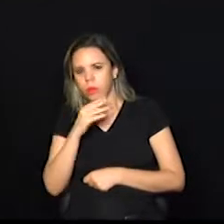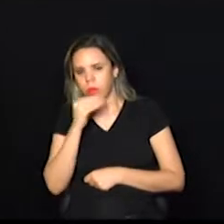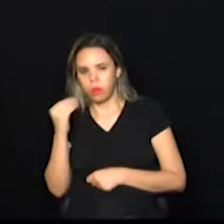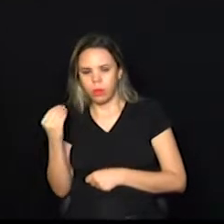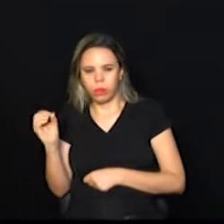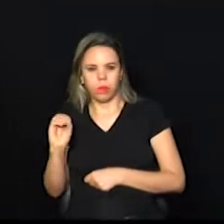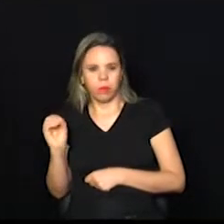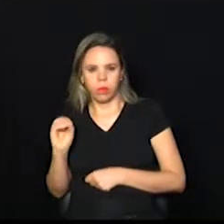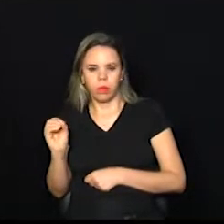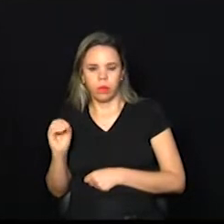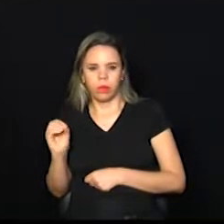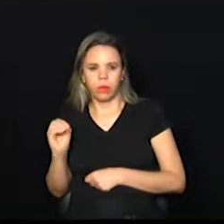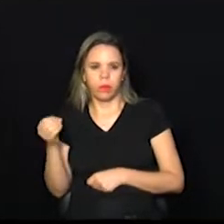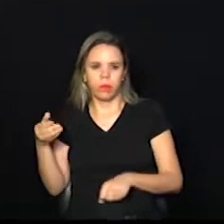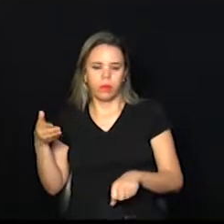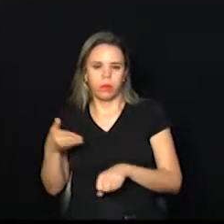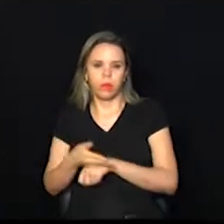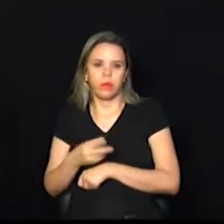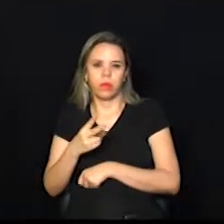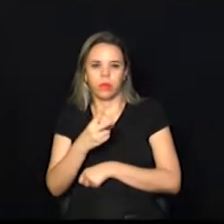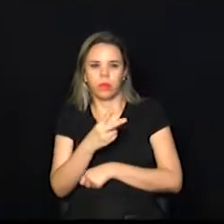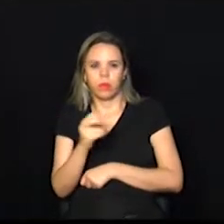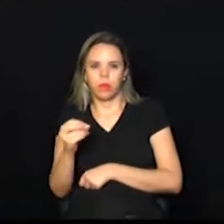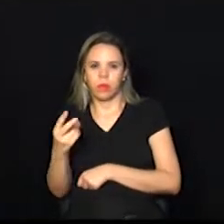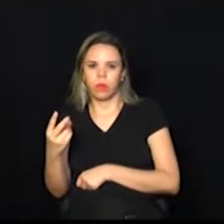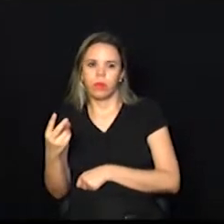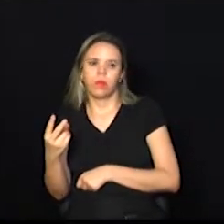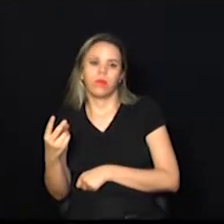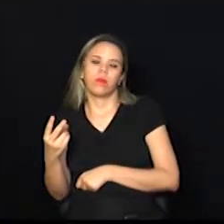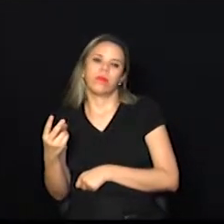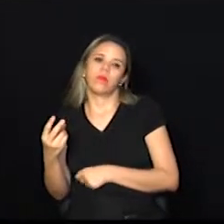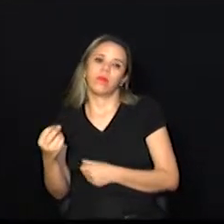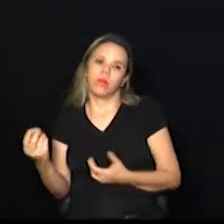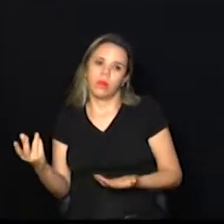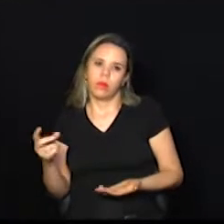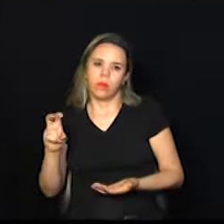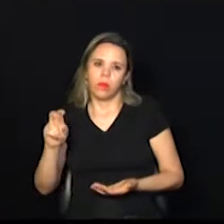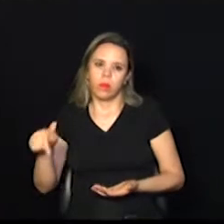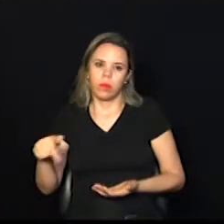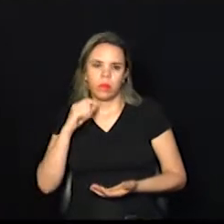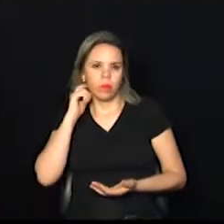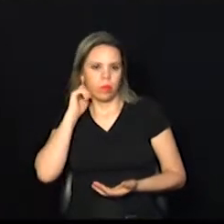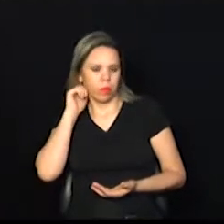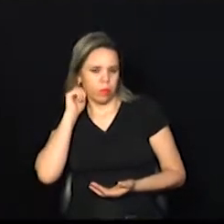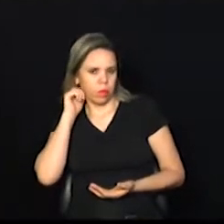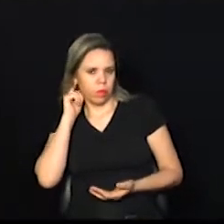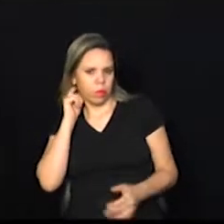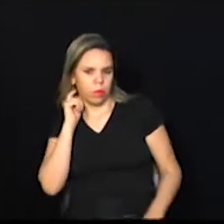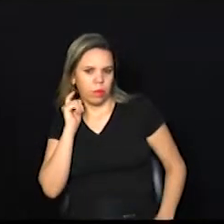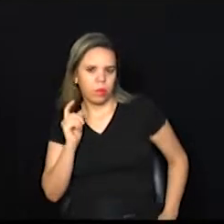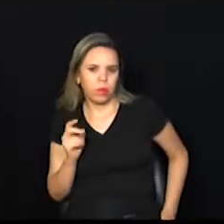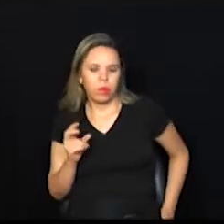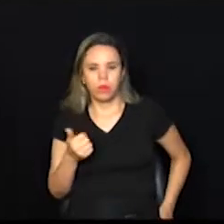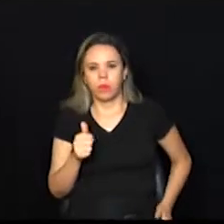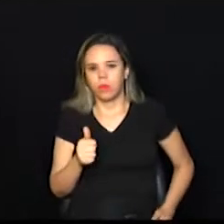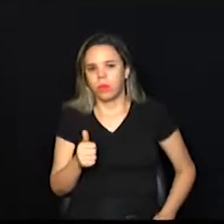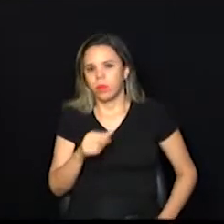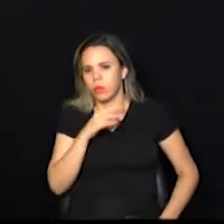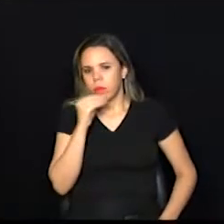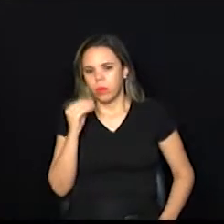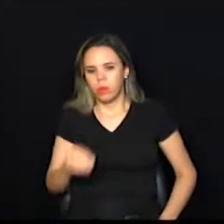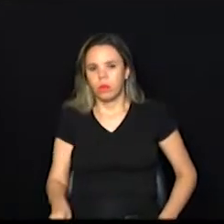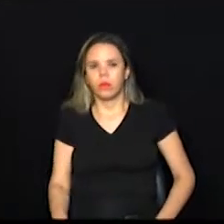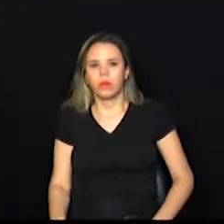nenhum. Ingressos de 2020, 57, 70 crianças e 11